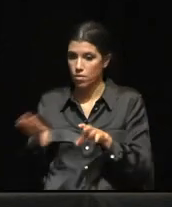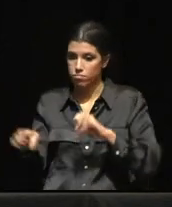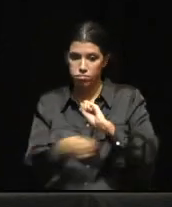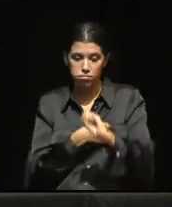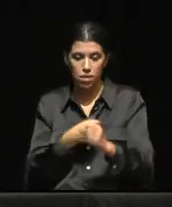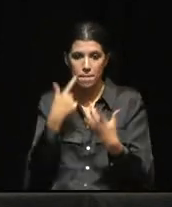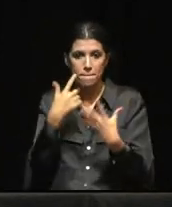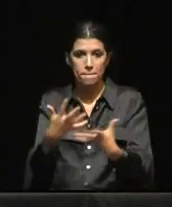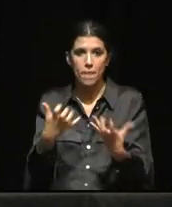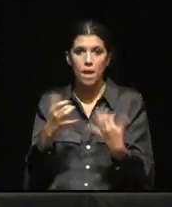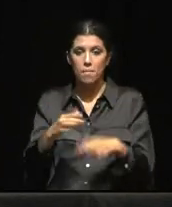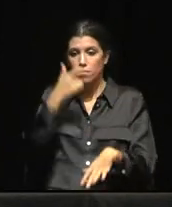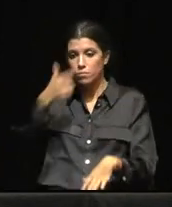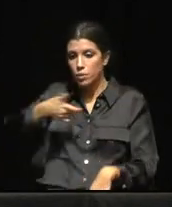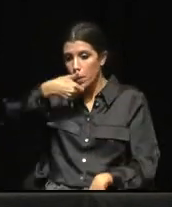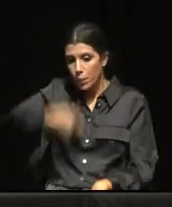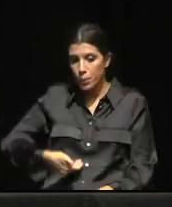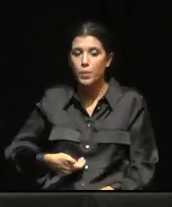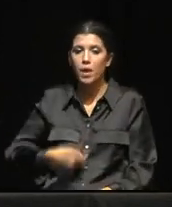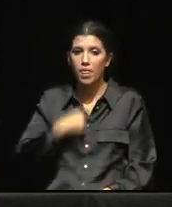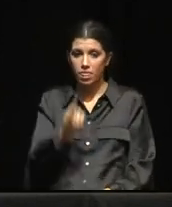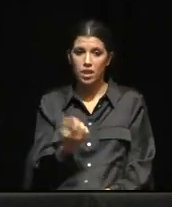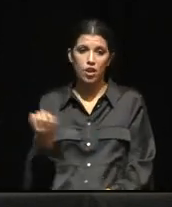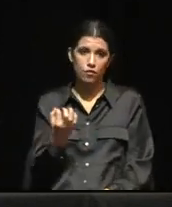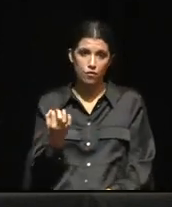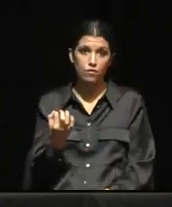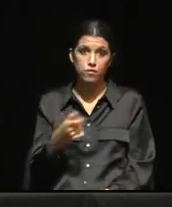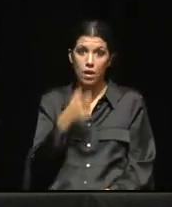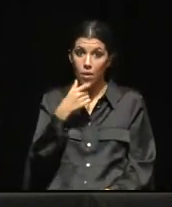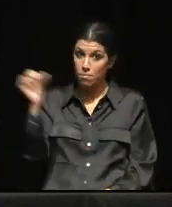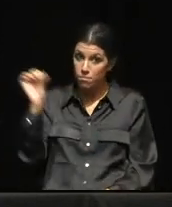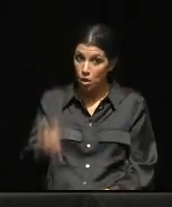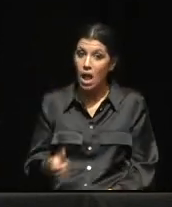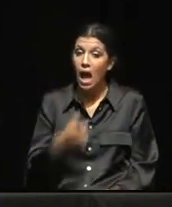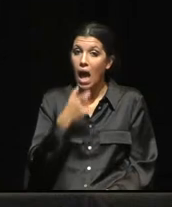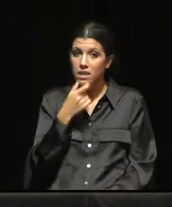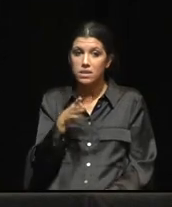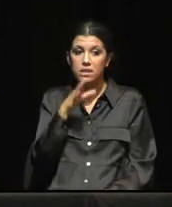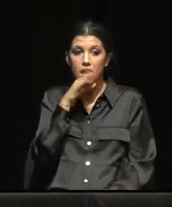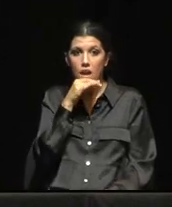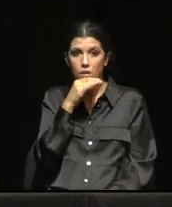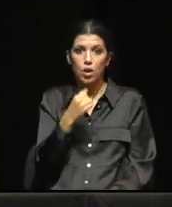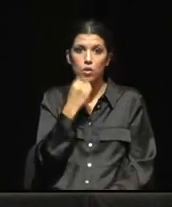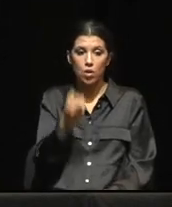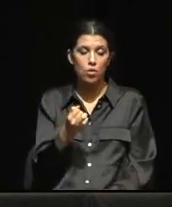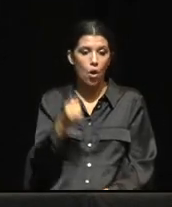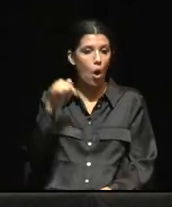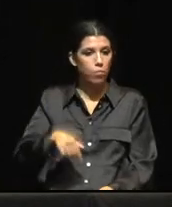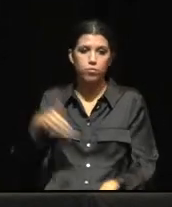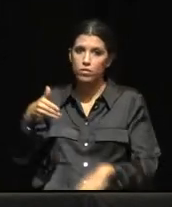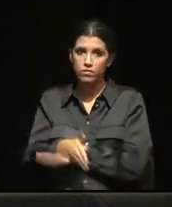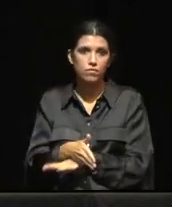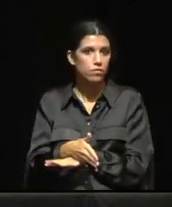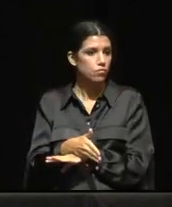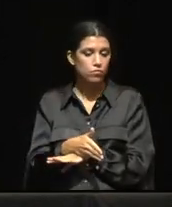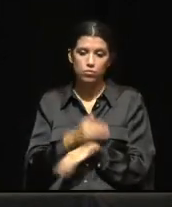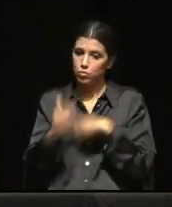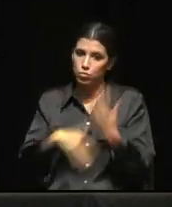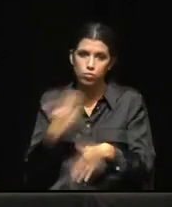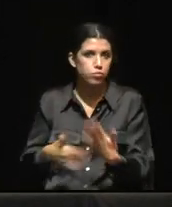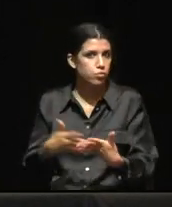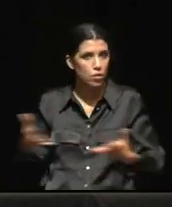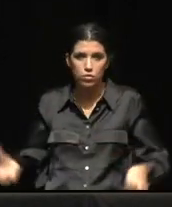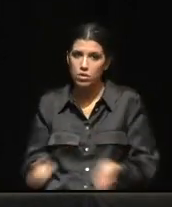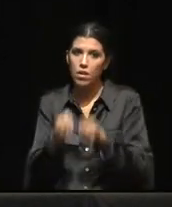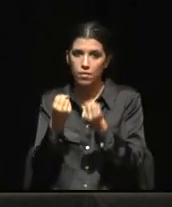mas todos os especialistas são unânimes em considerar que seriam bem maiores se as autoridades taian não tivessem investido o que investiram após